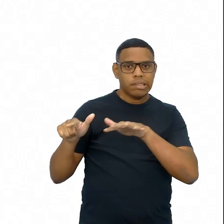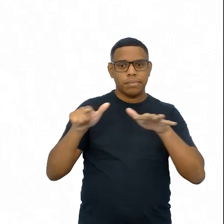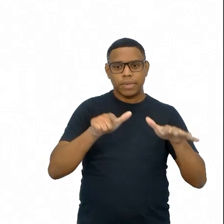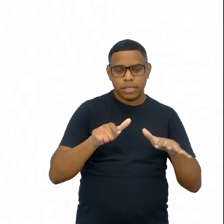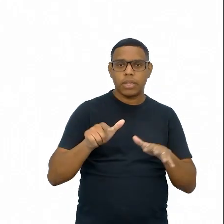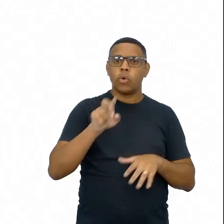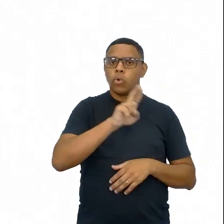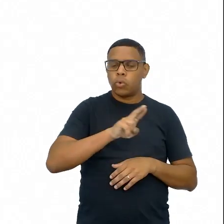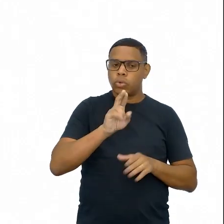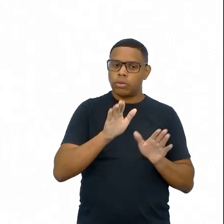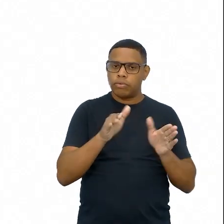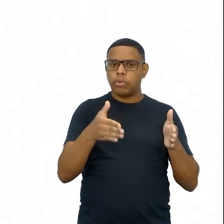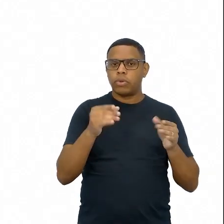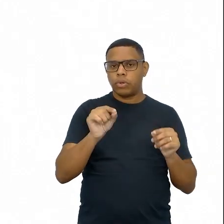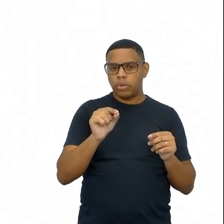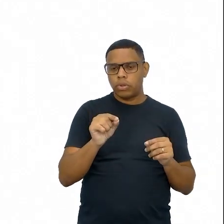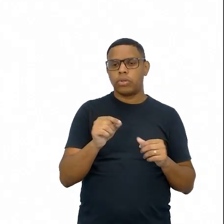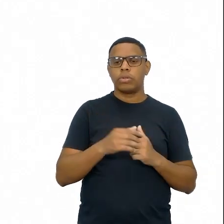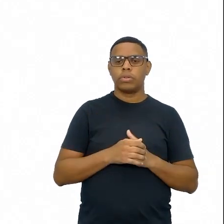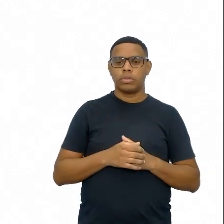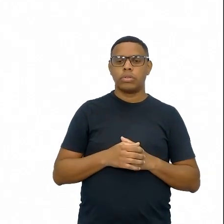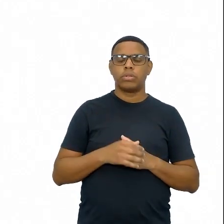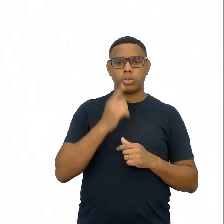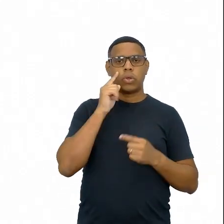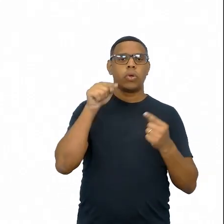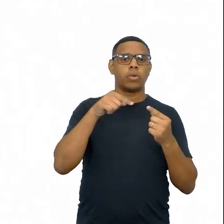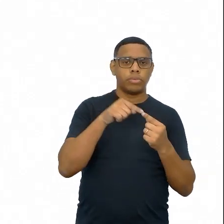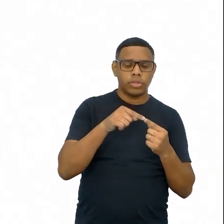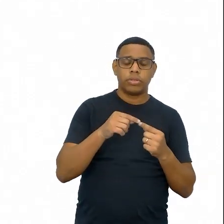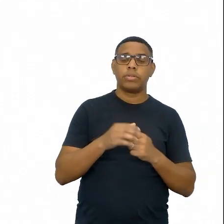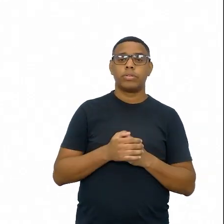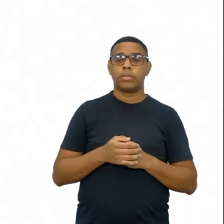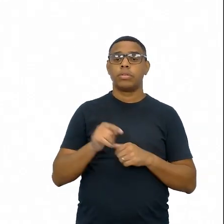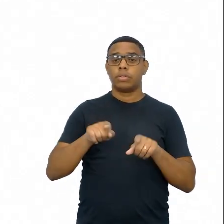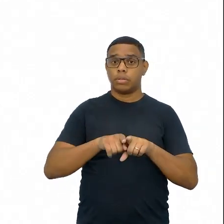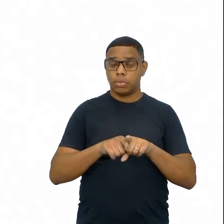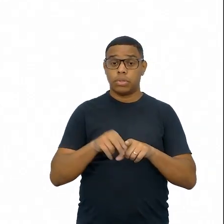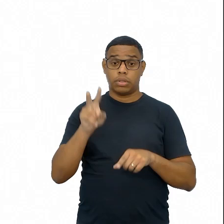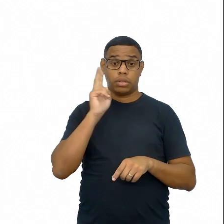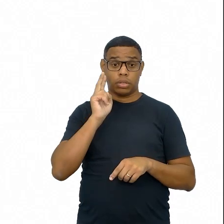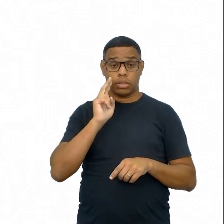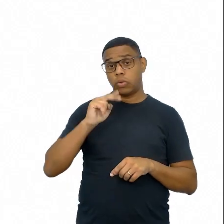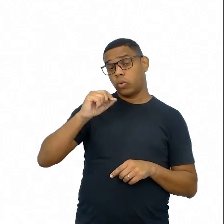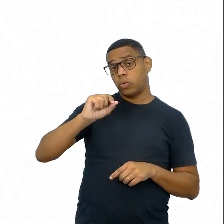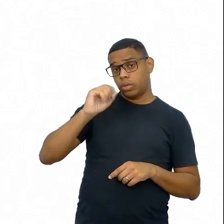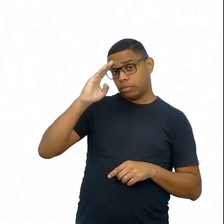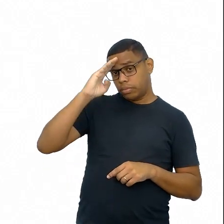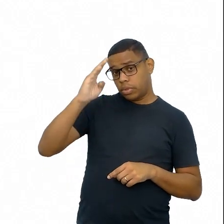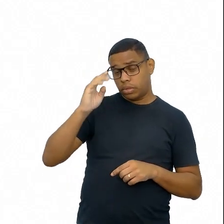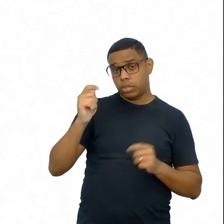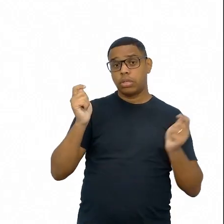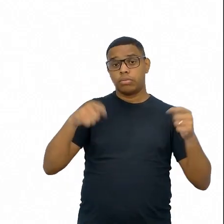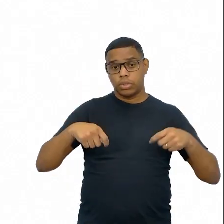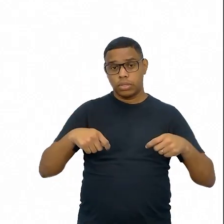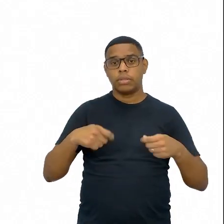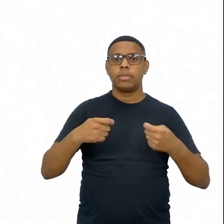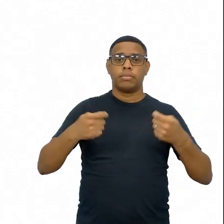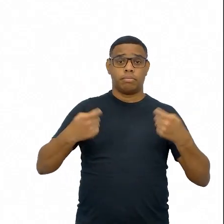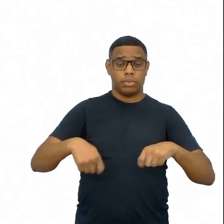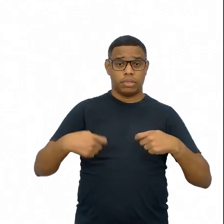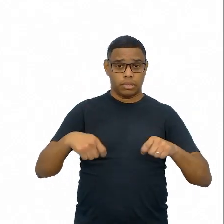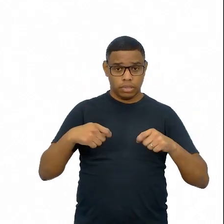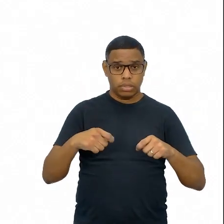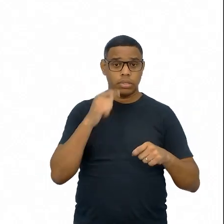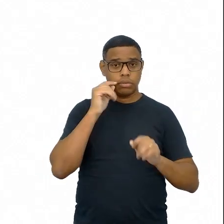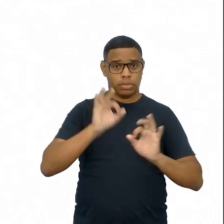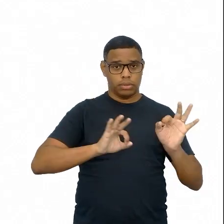serão utilizados para essa finalidade, retomar e priorizar as habilidades que precisam